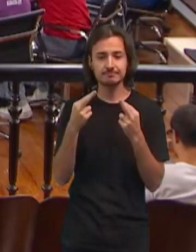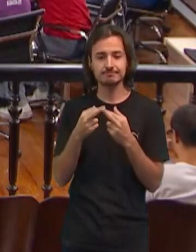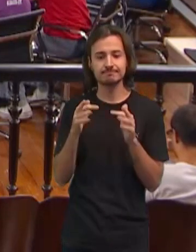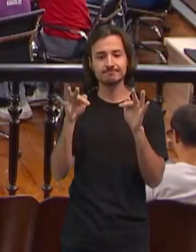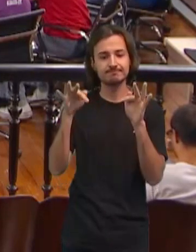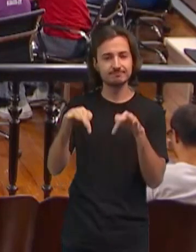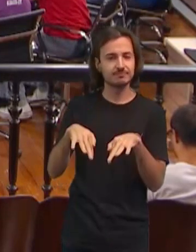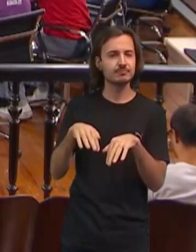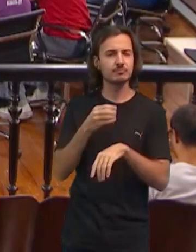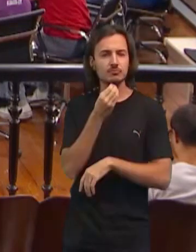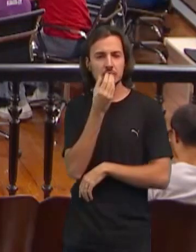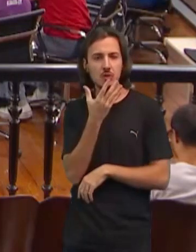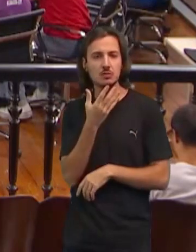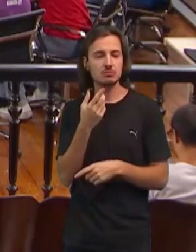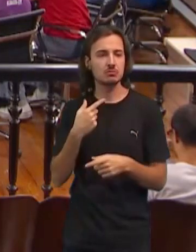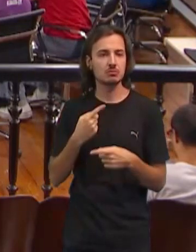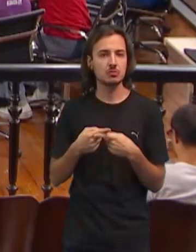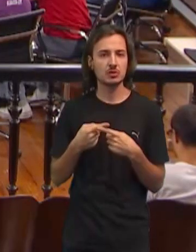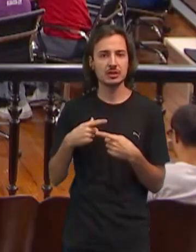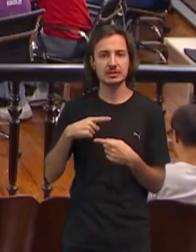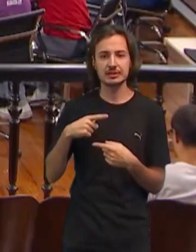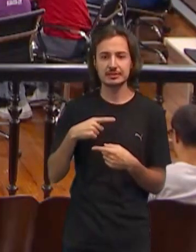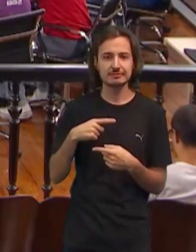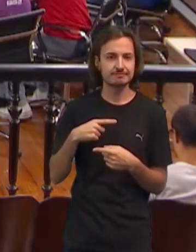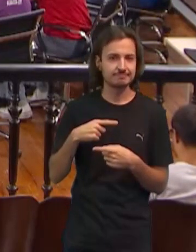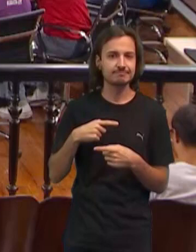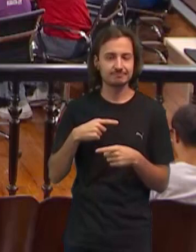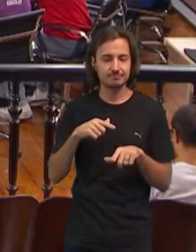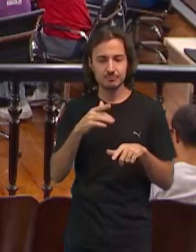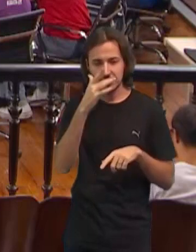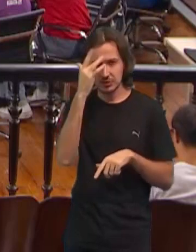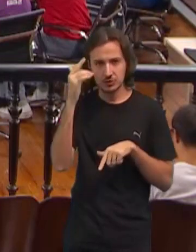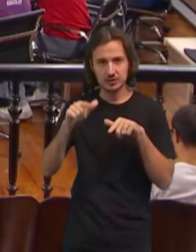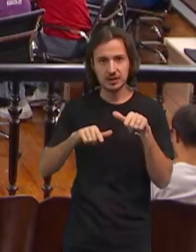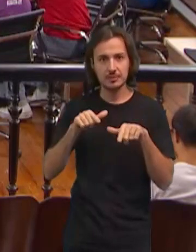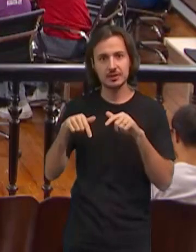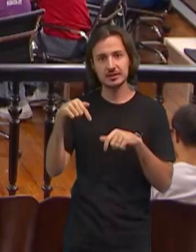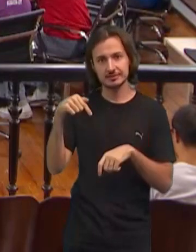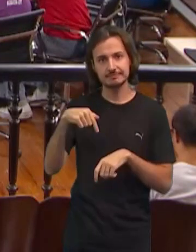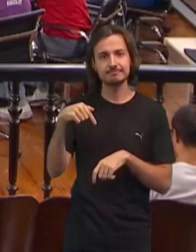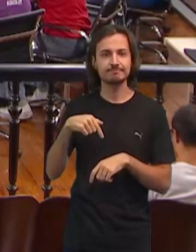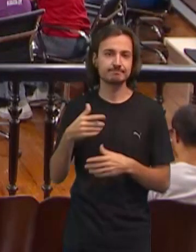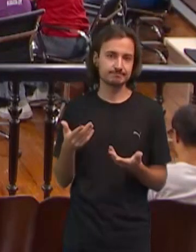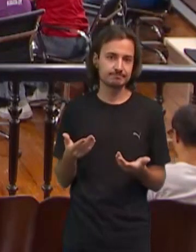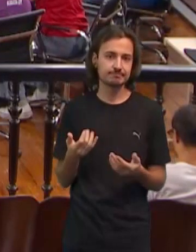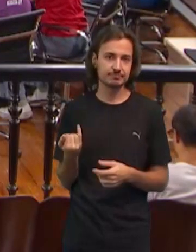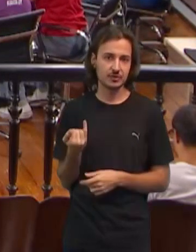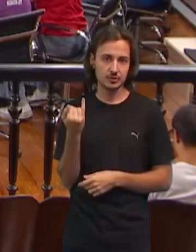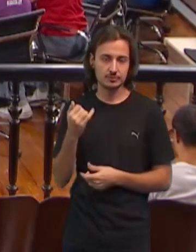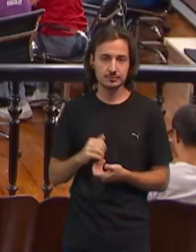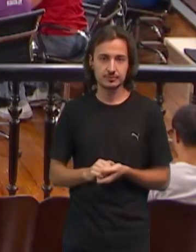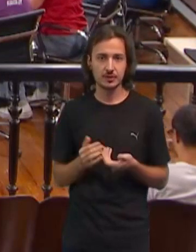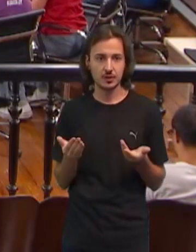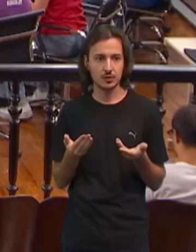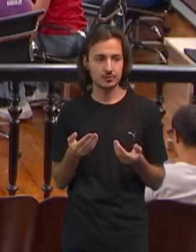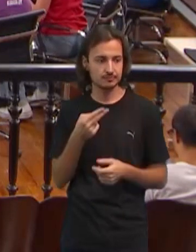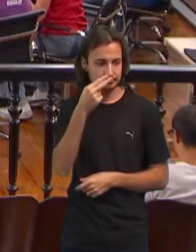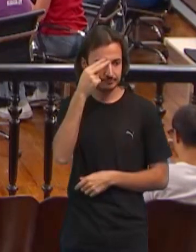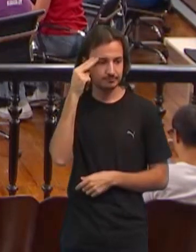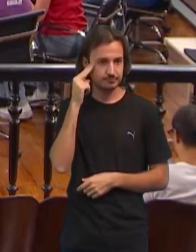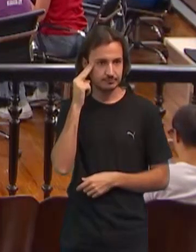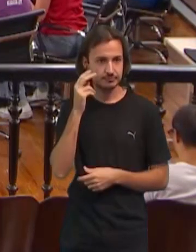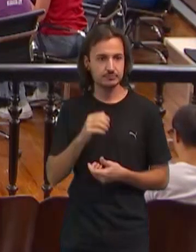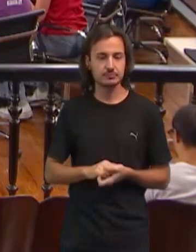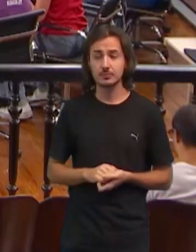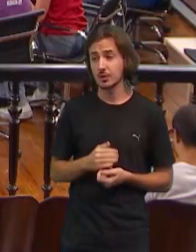nossos vigilantes profissionais exemplares aqui dessa Casa Legislativa. Pela ordem, vereador professor Newton Militão. Senhor presidente, peço